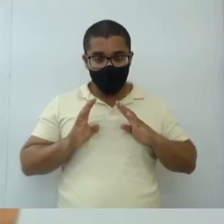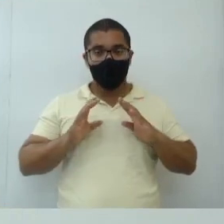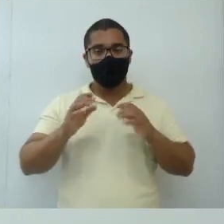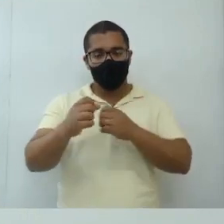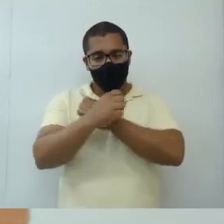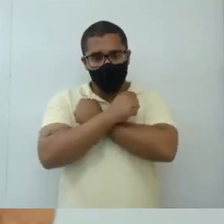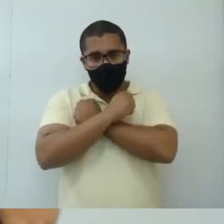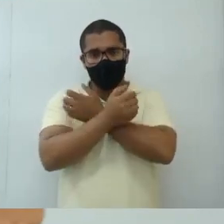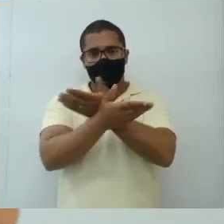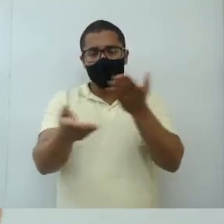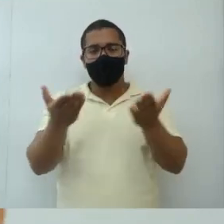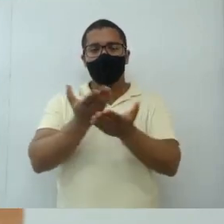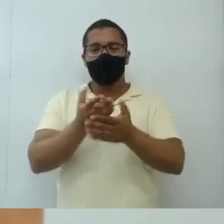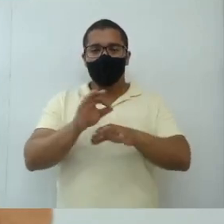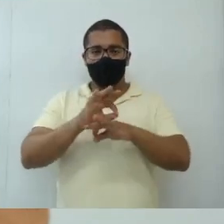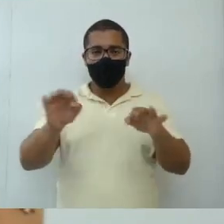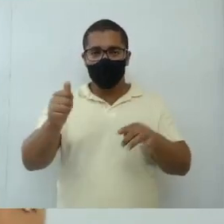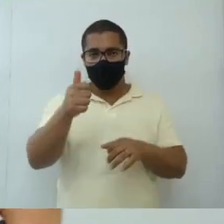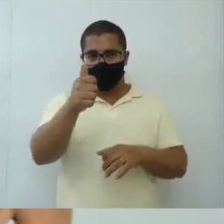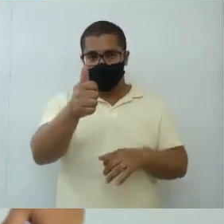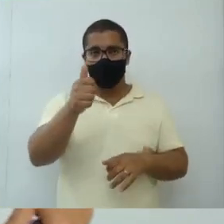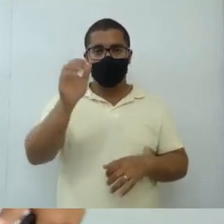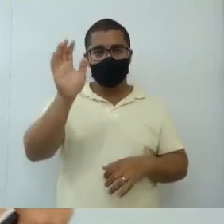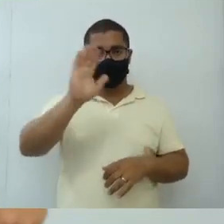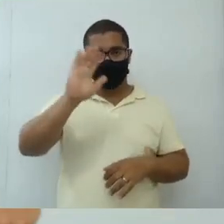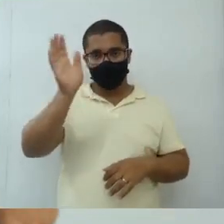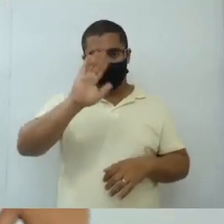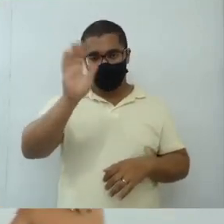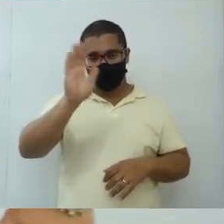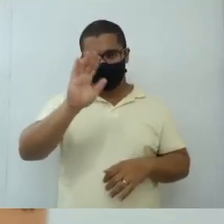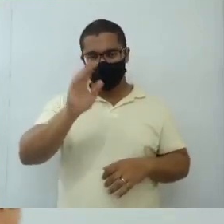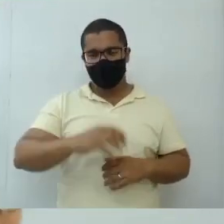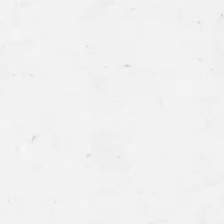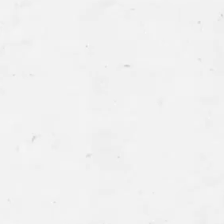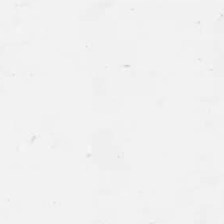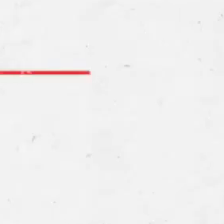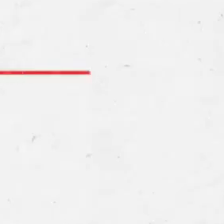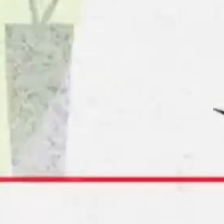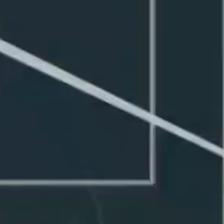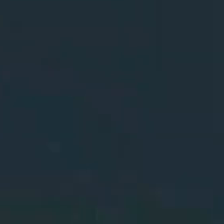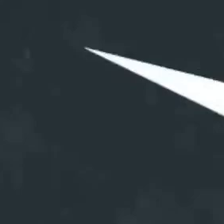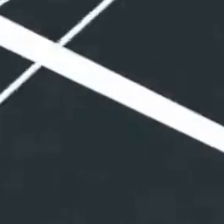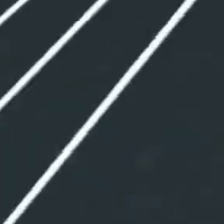para vocês aula maravilhosa e vocês senso até mais a gente se vê daqui E aí